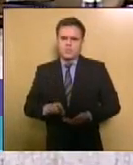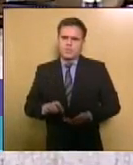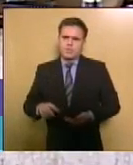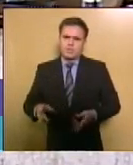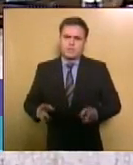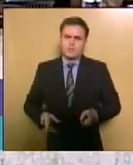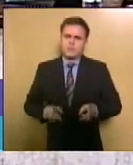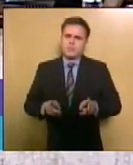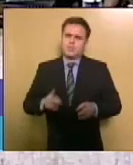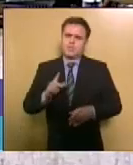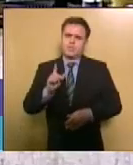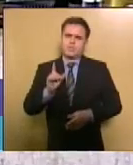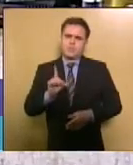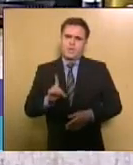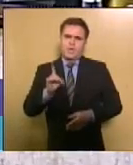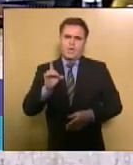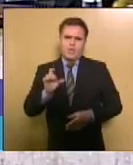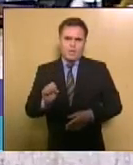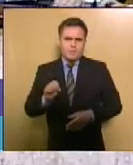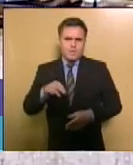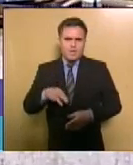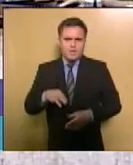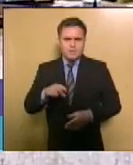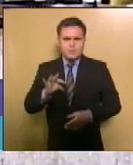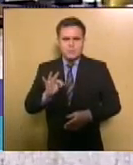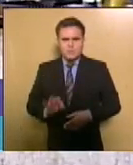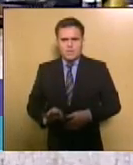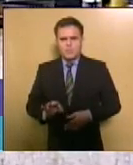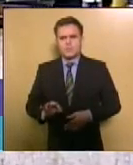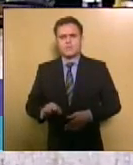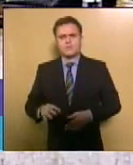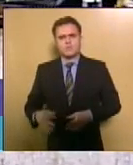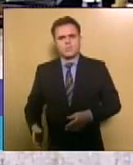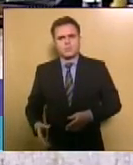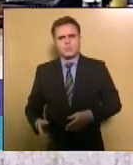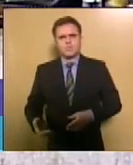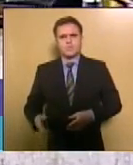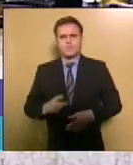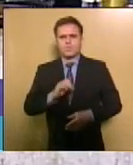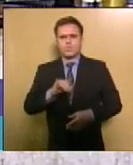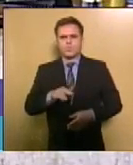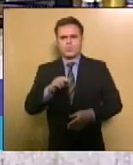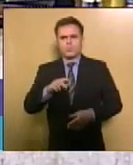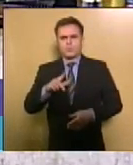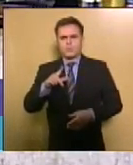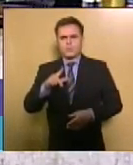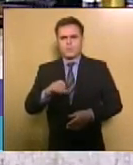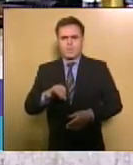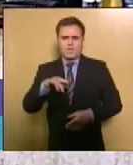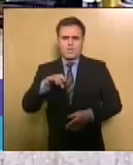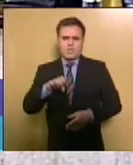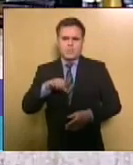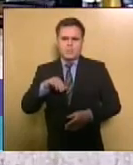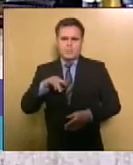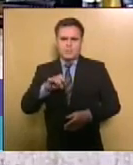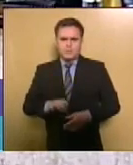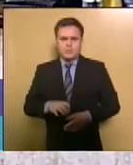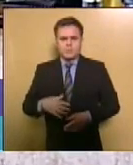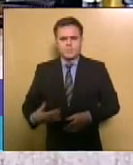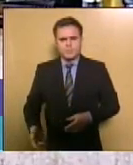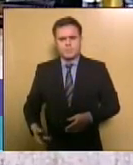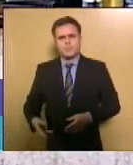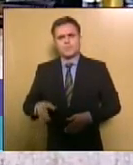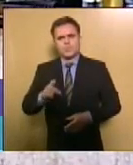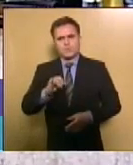MST conselho tutelado de são crist jile santos da casa da Juventude Art Bispo